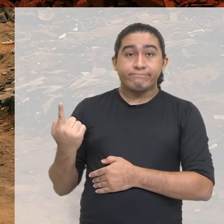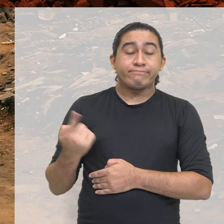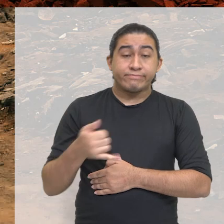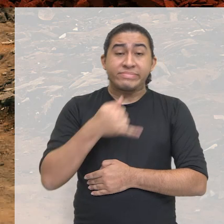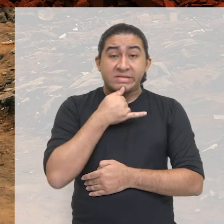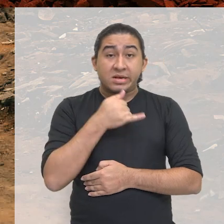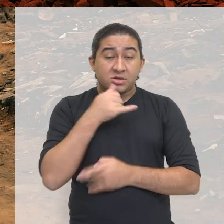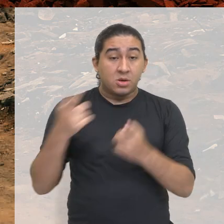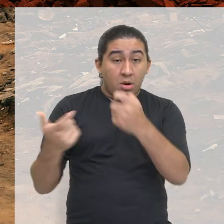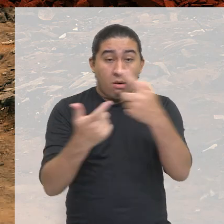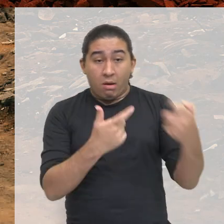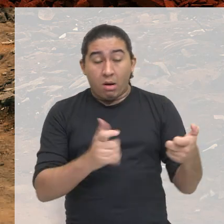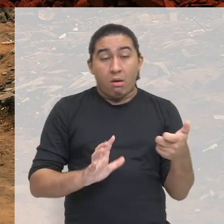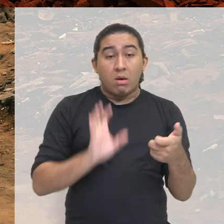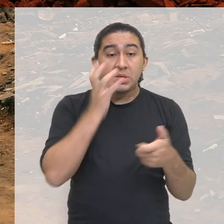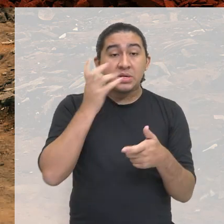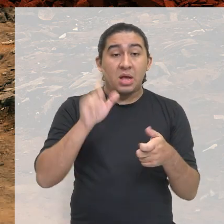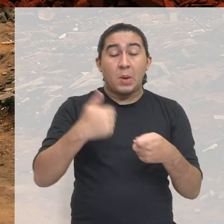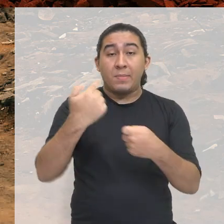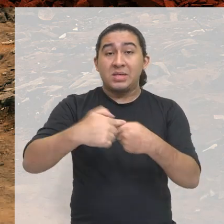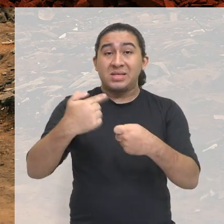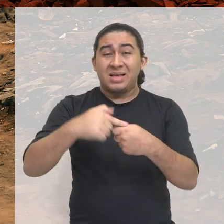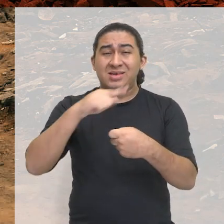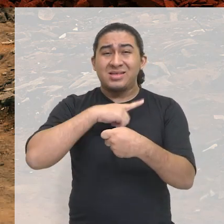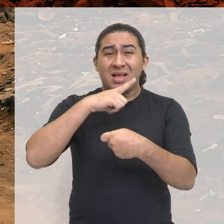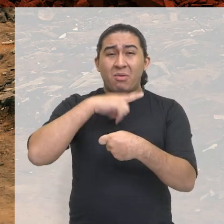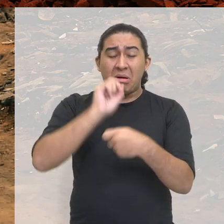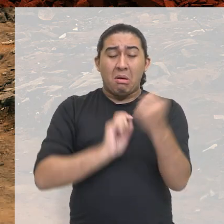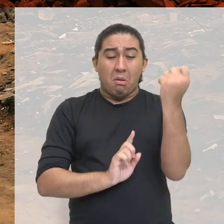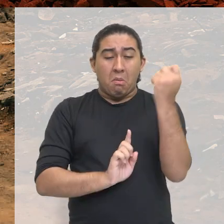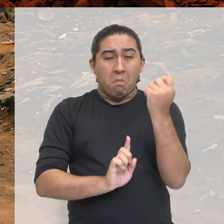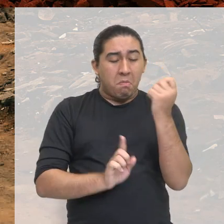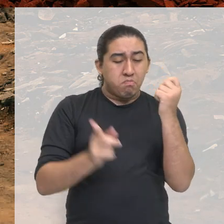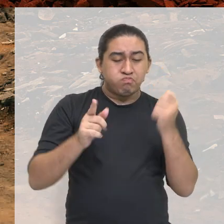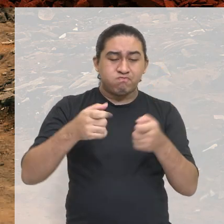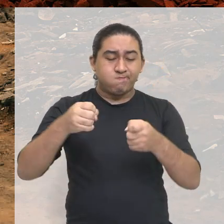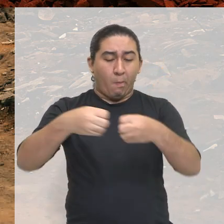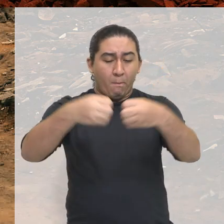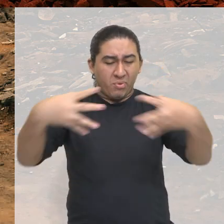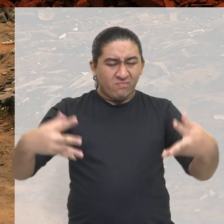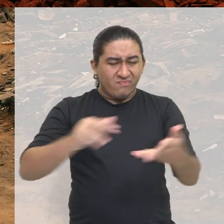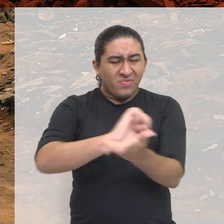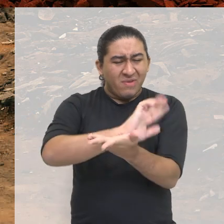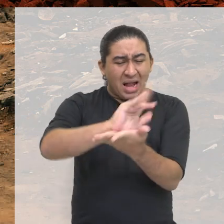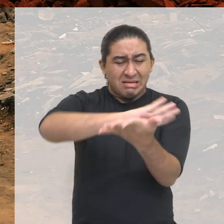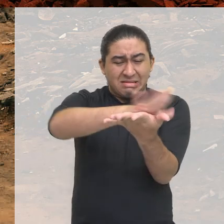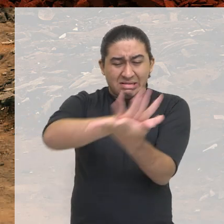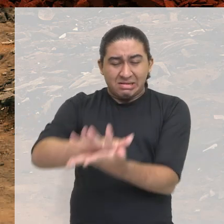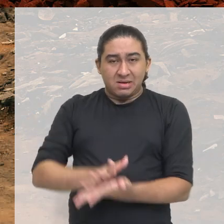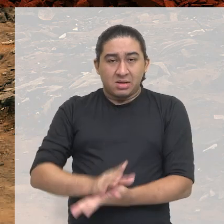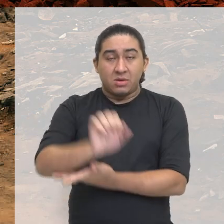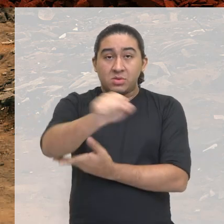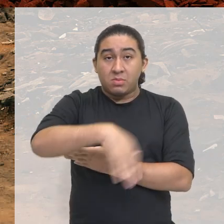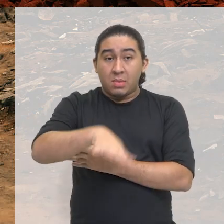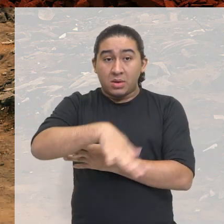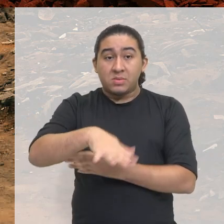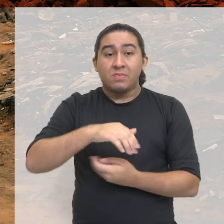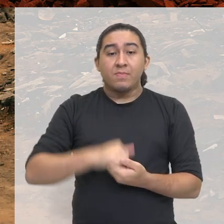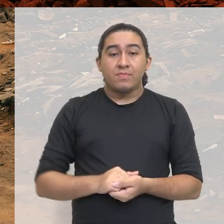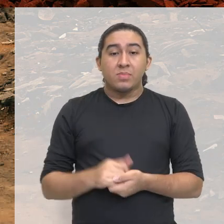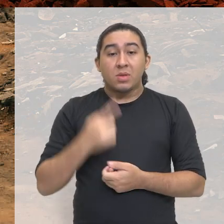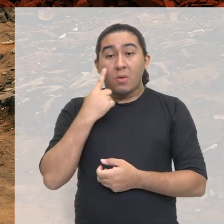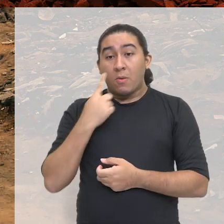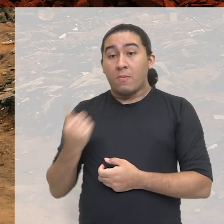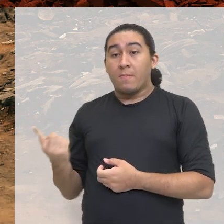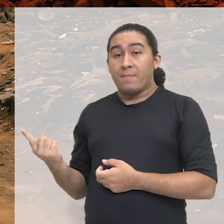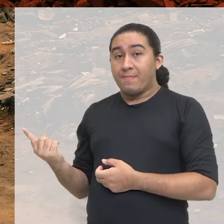de guerra, de uma cidade que foi bombardeada durante a guerra do Afeganistão. Então, vocês podem observar que nós estamos